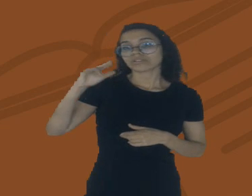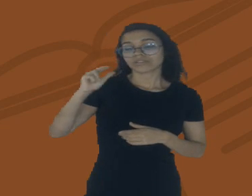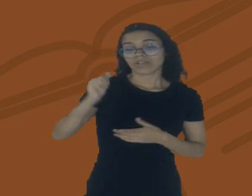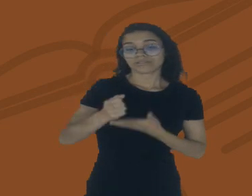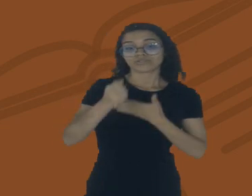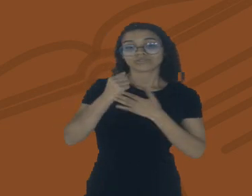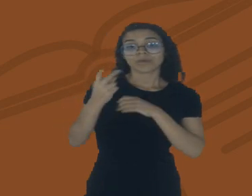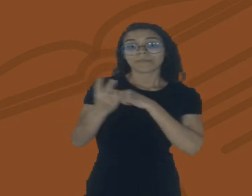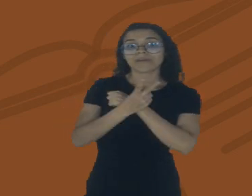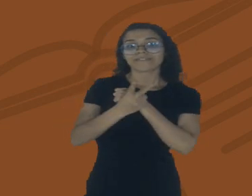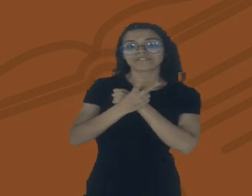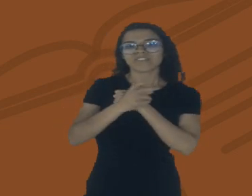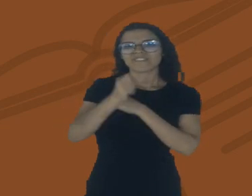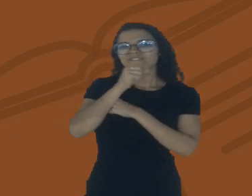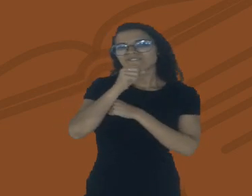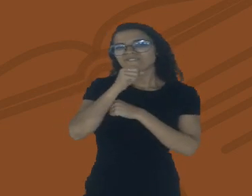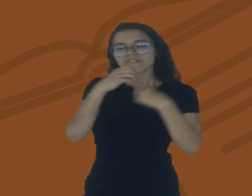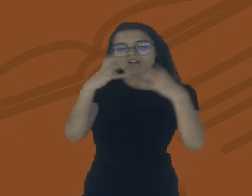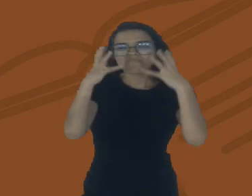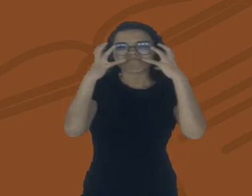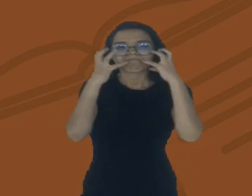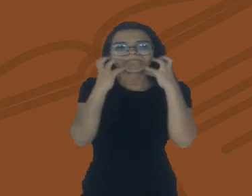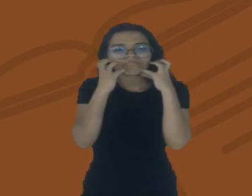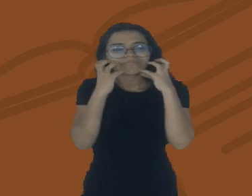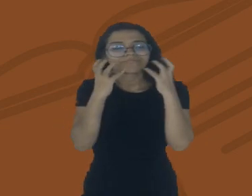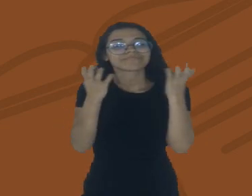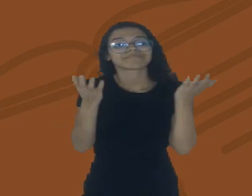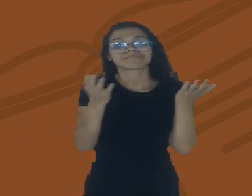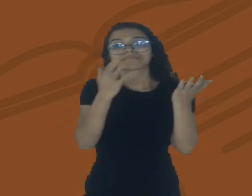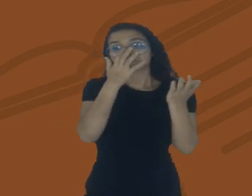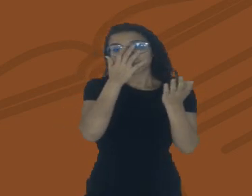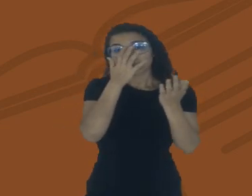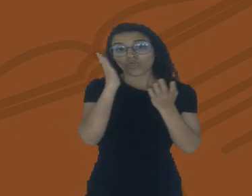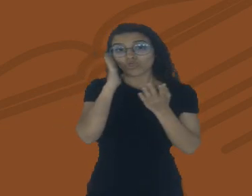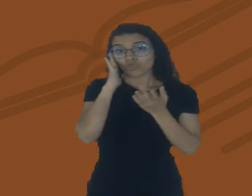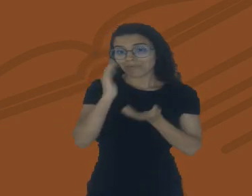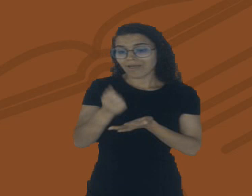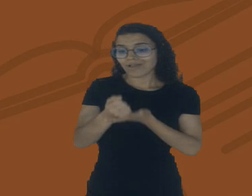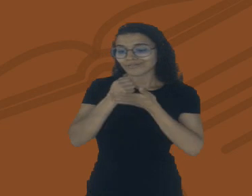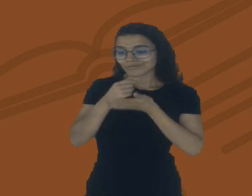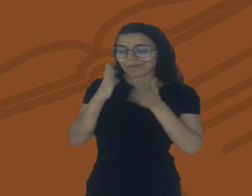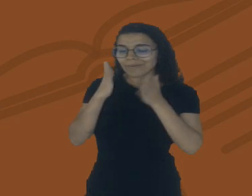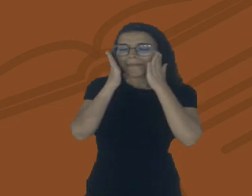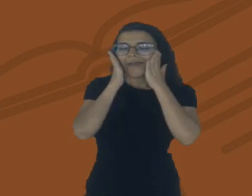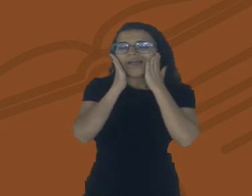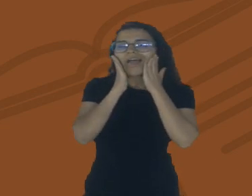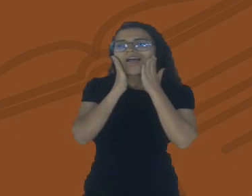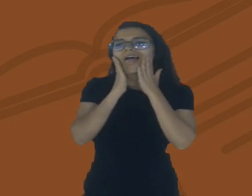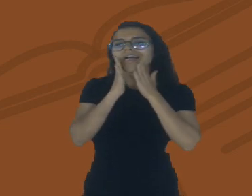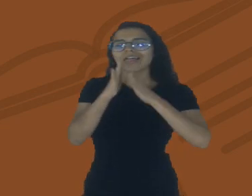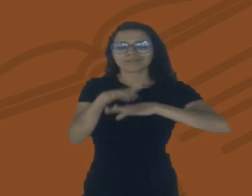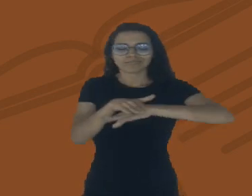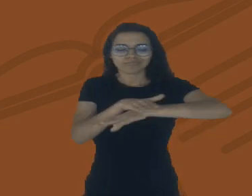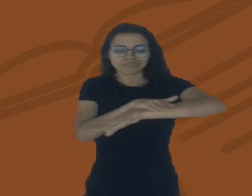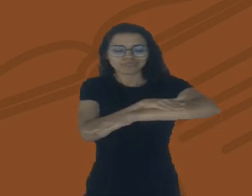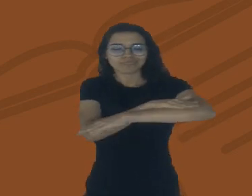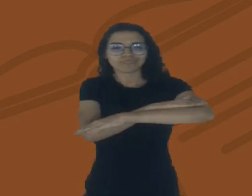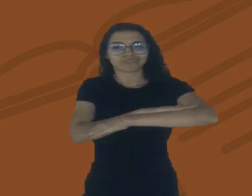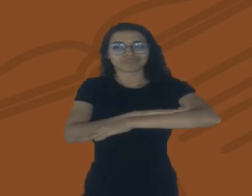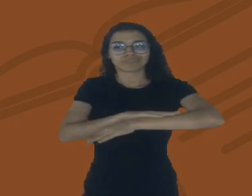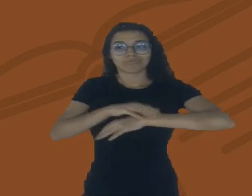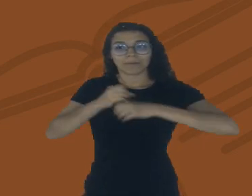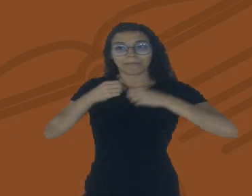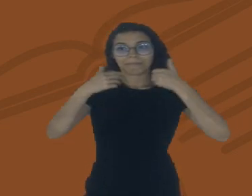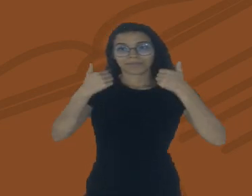prevenir o envelhecimento. Então, vejam aí, viu? Dormir traz coisas boas para a nossa pele, deixar a pele da gente bem